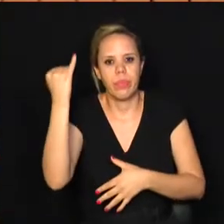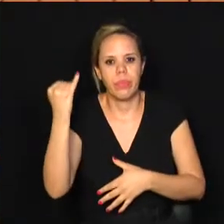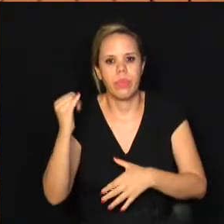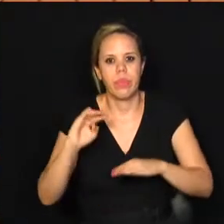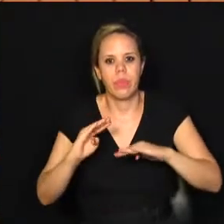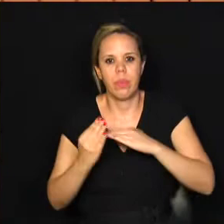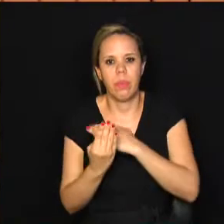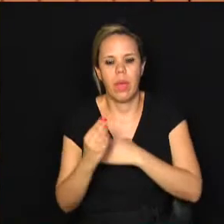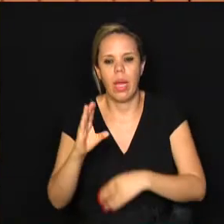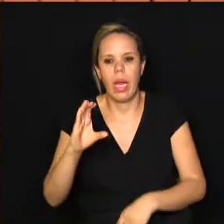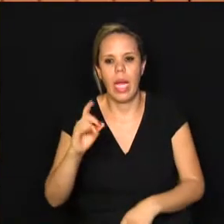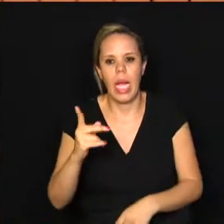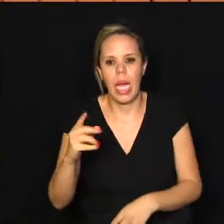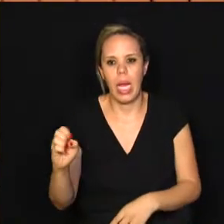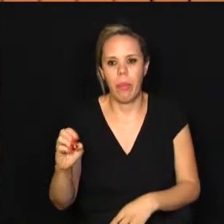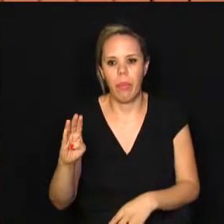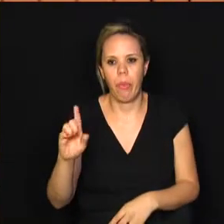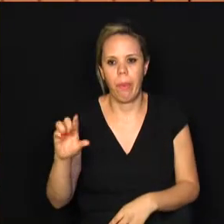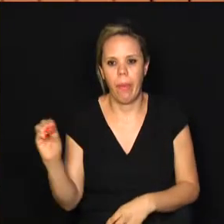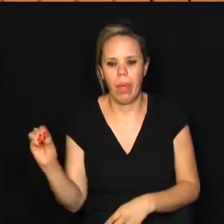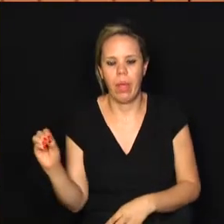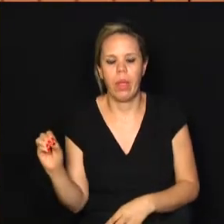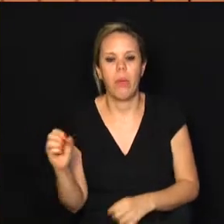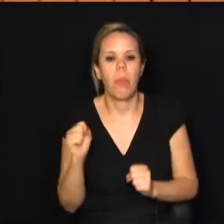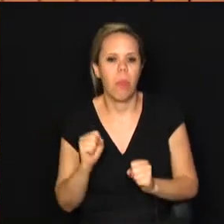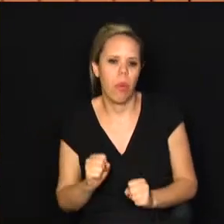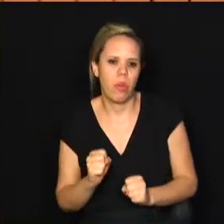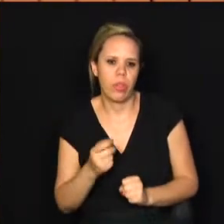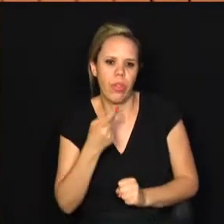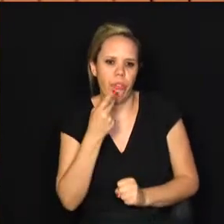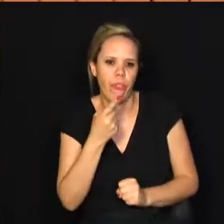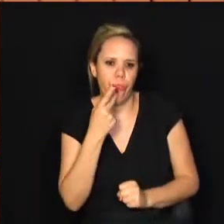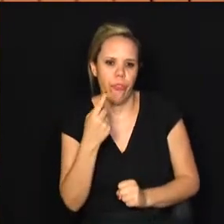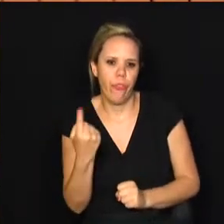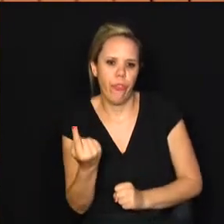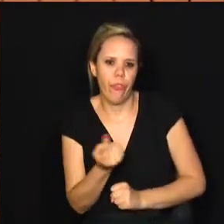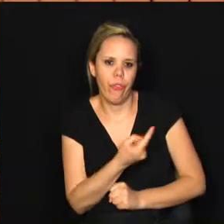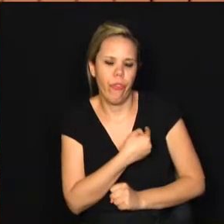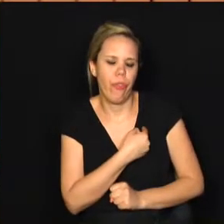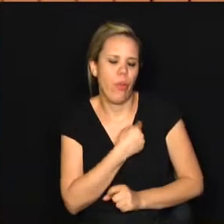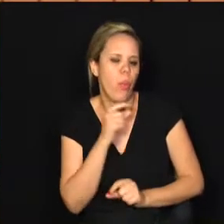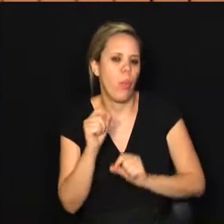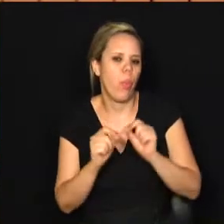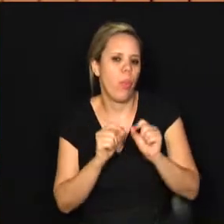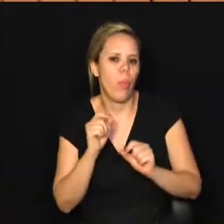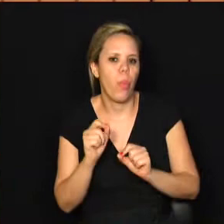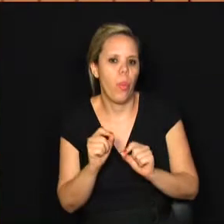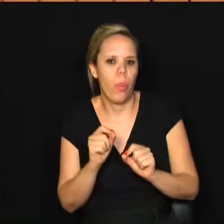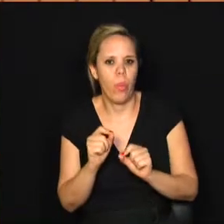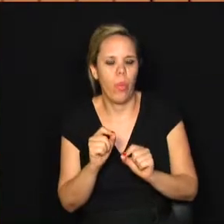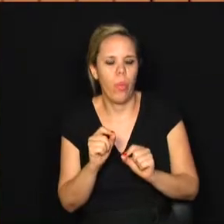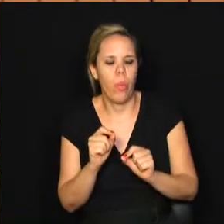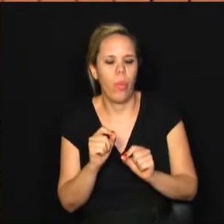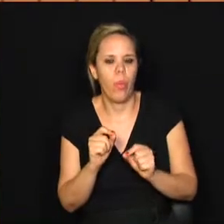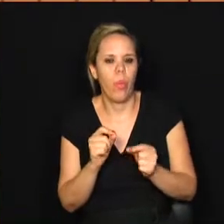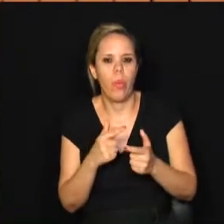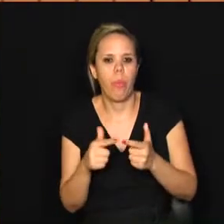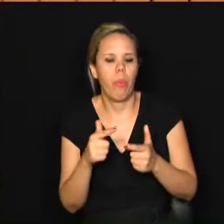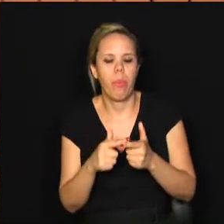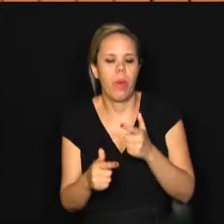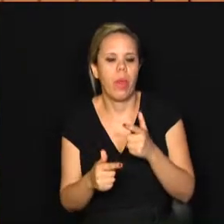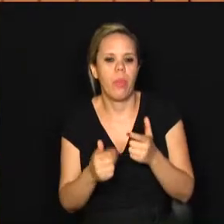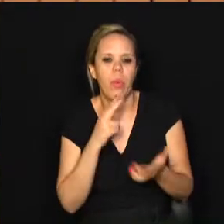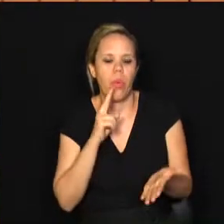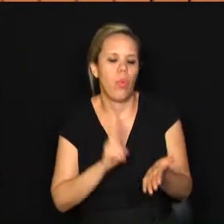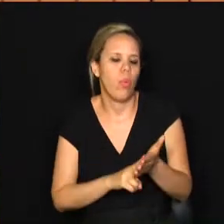do Campo Belo, para poder falar um pouco conosco a respeito da situação que vive os Correios,